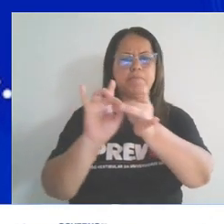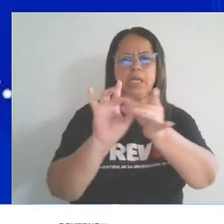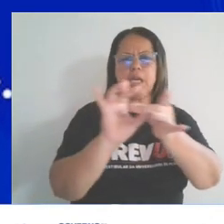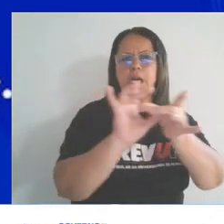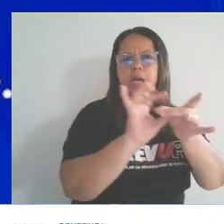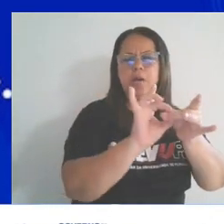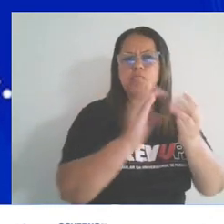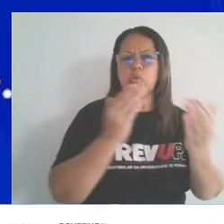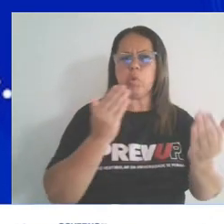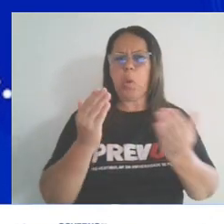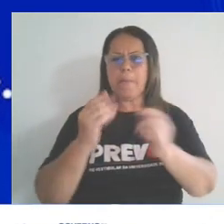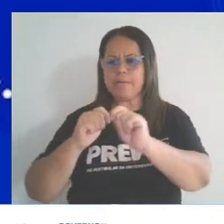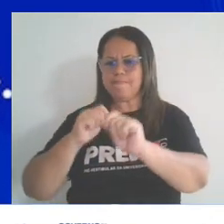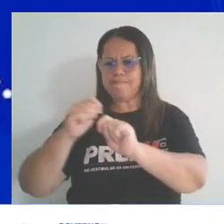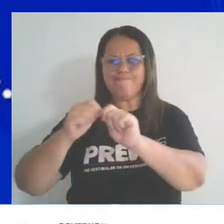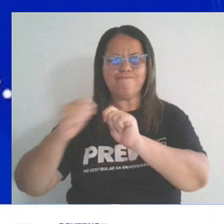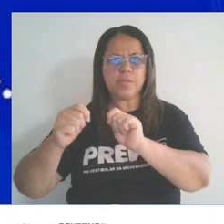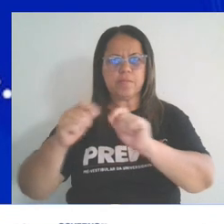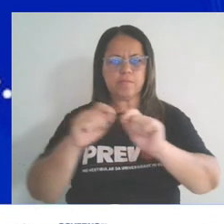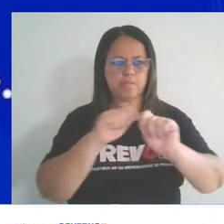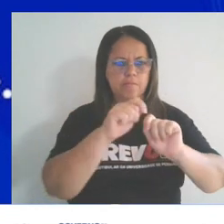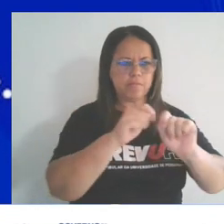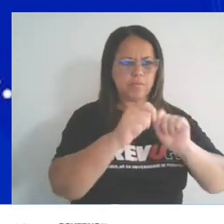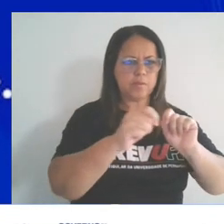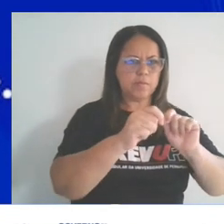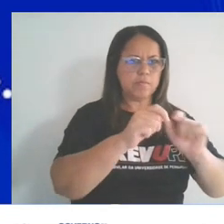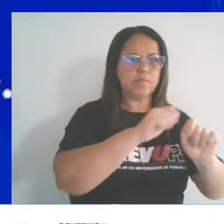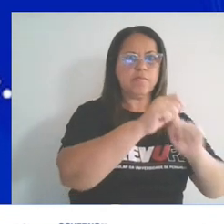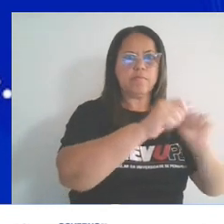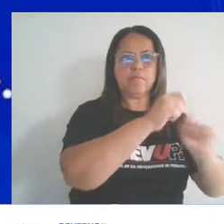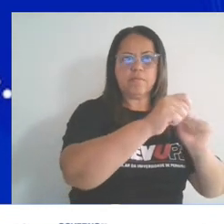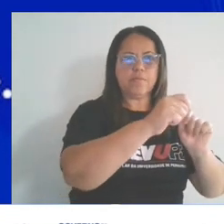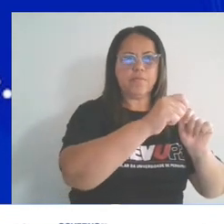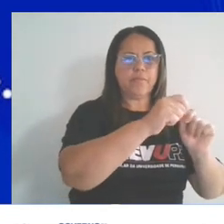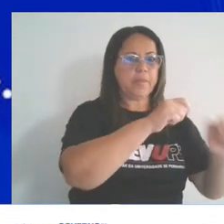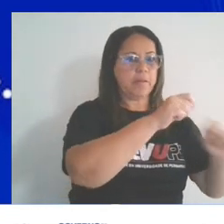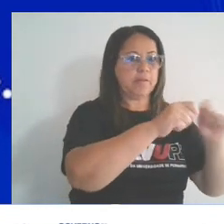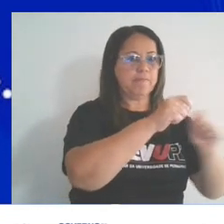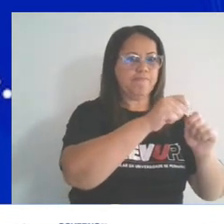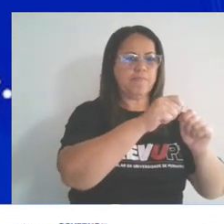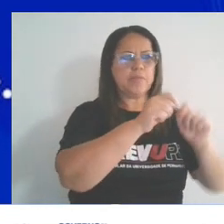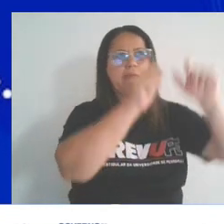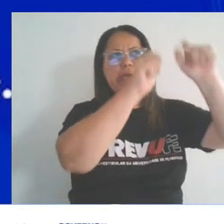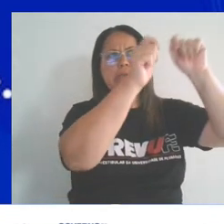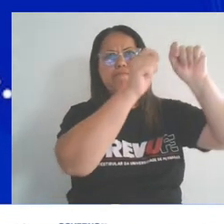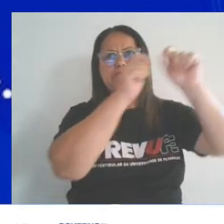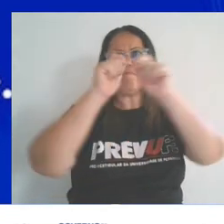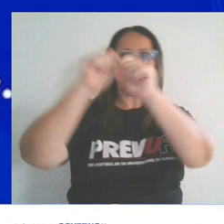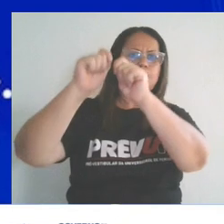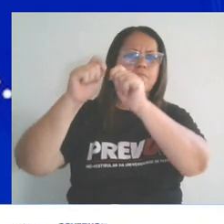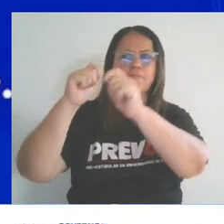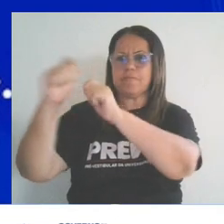que amarra ou liga um conjunto de outros nós. Vamos pensar agora as redes sociais? Ainda